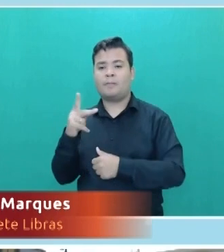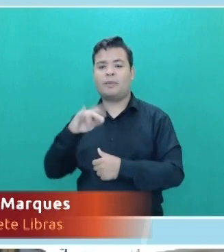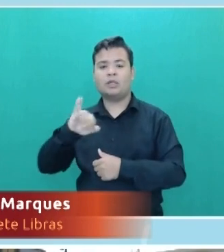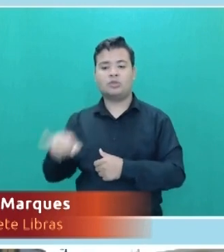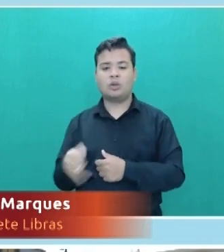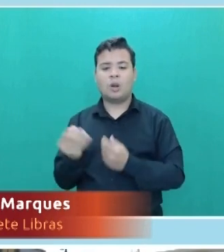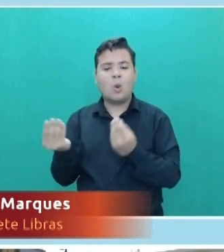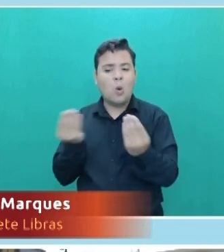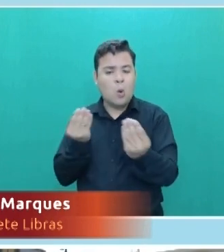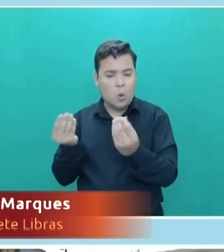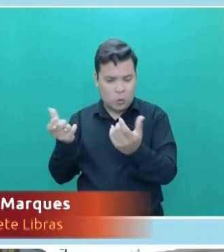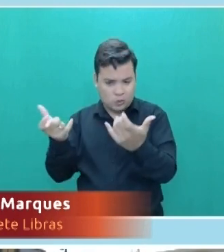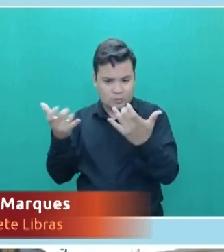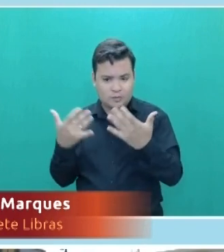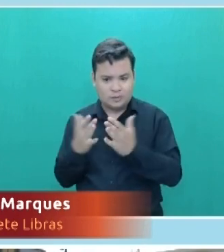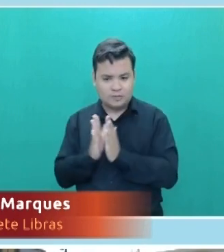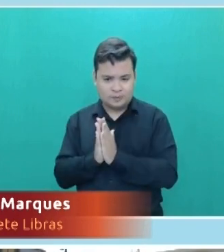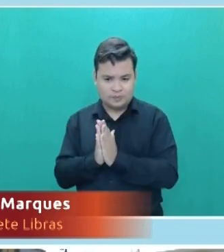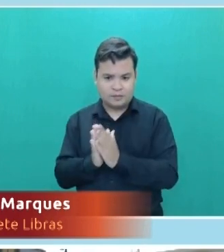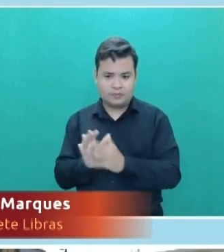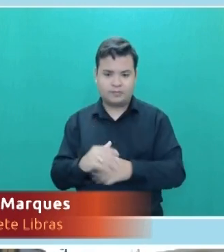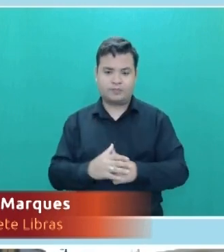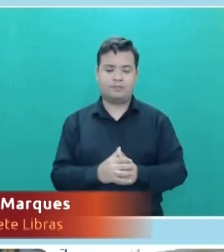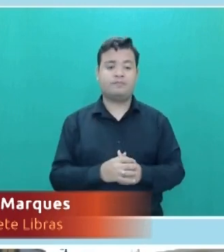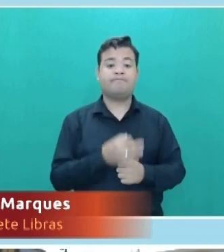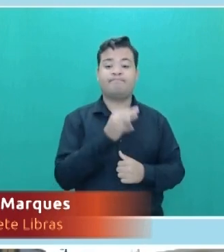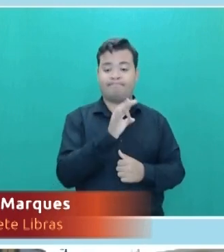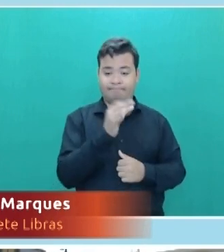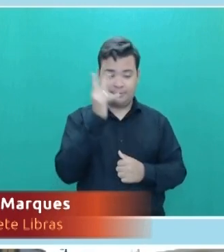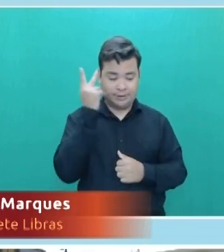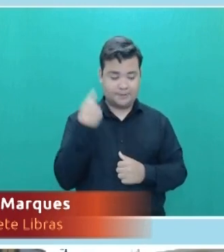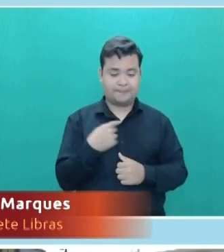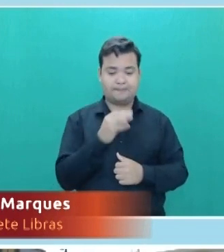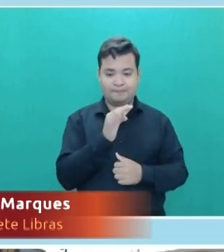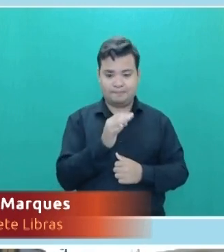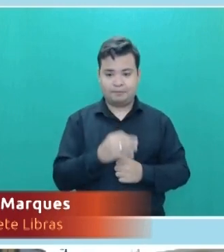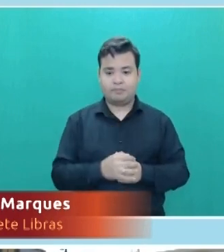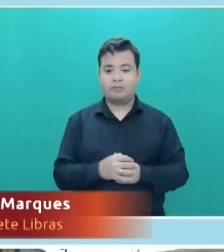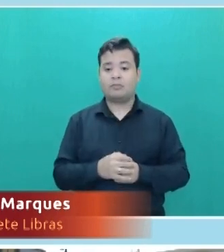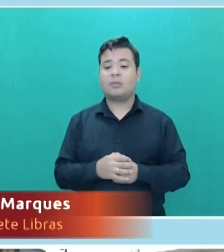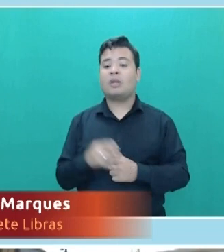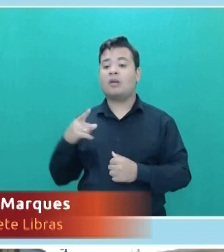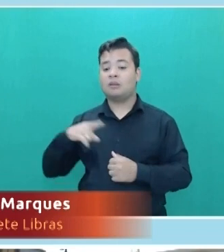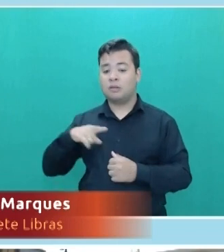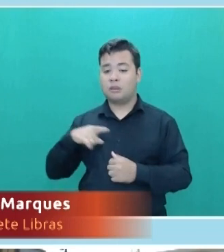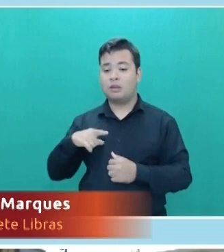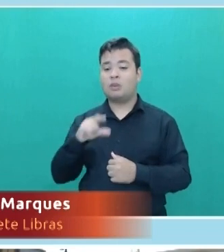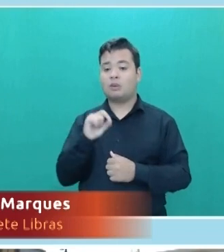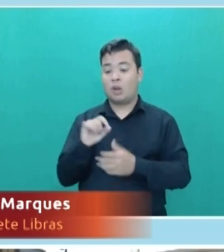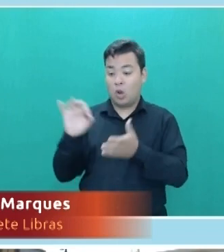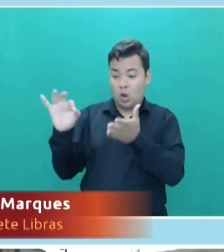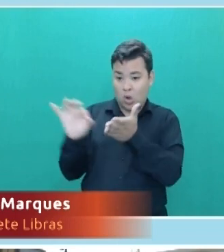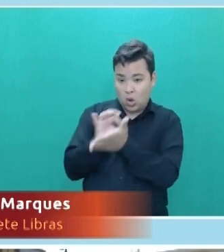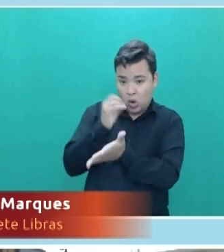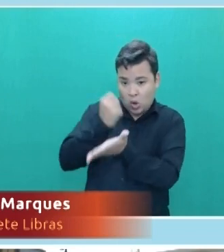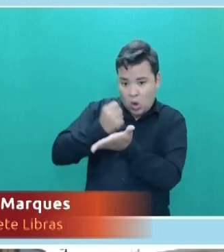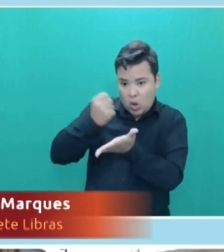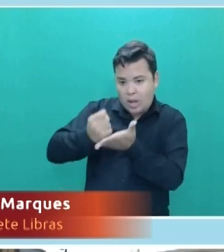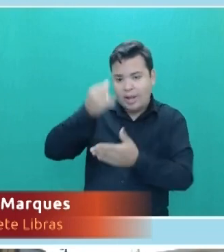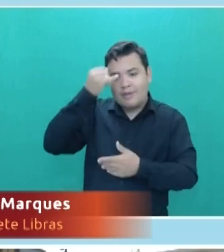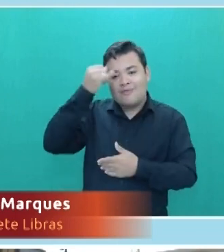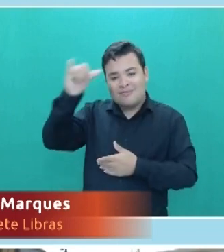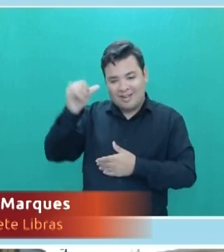sobre isso. Certo, Camila. Essa utilização da PJ, né, no lugar da contratação como